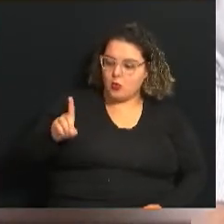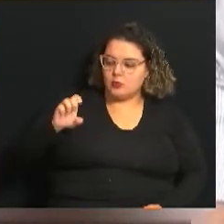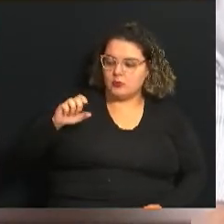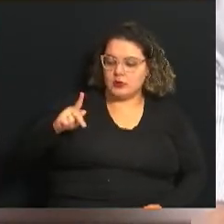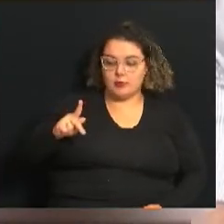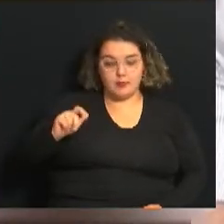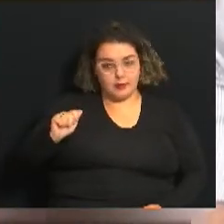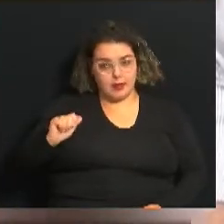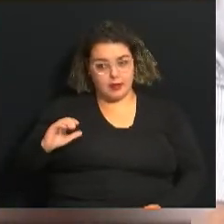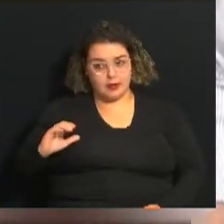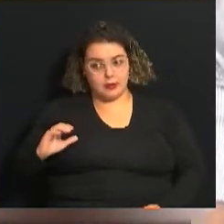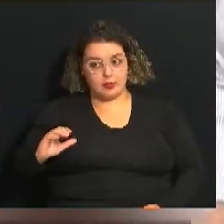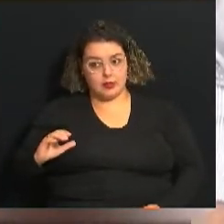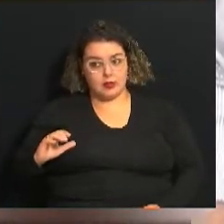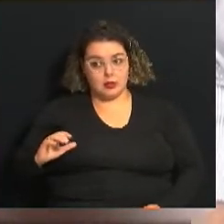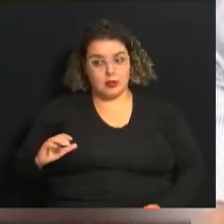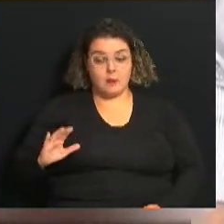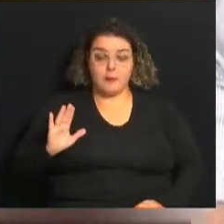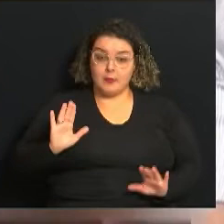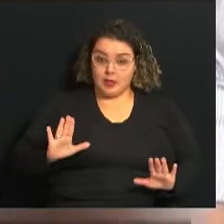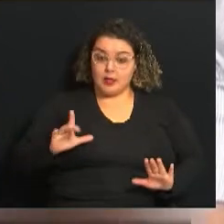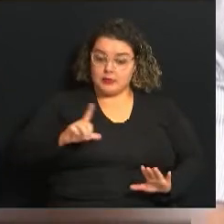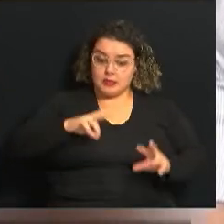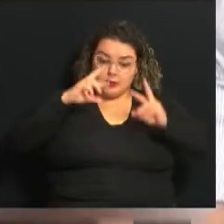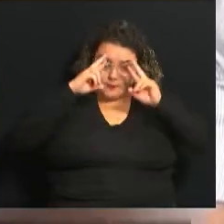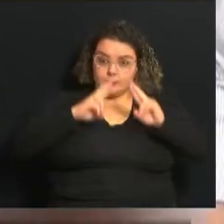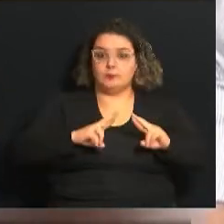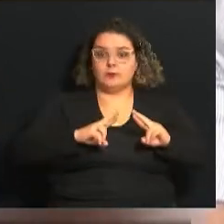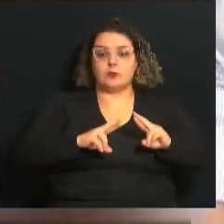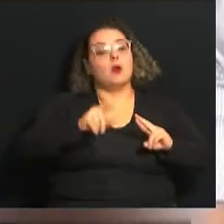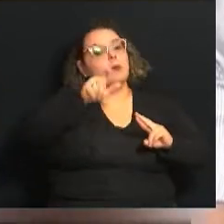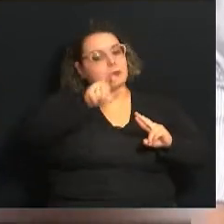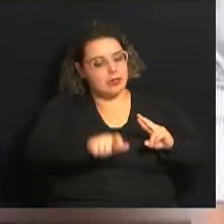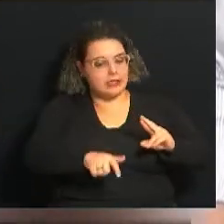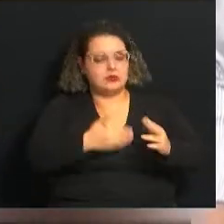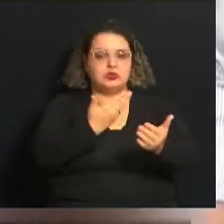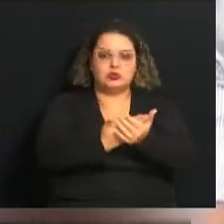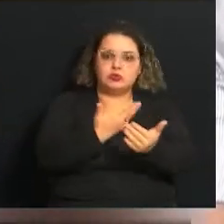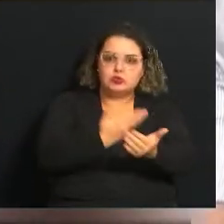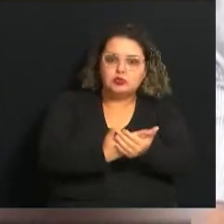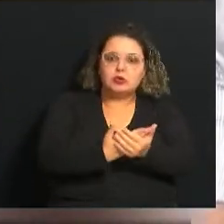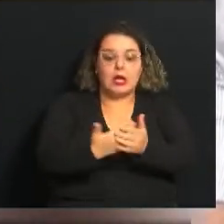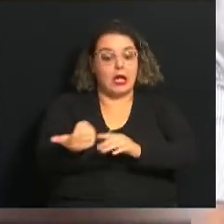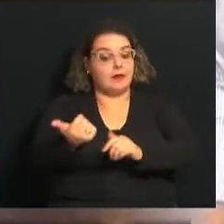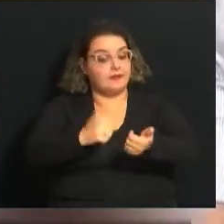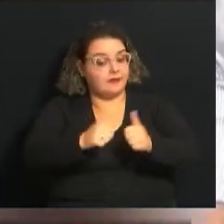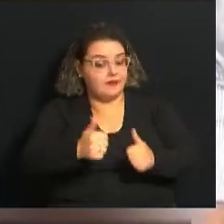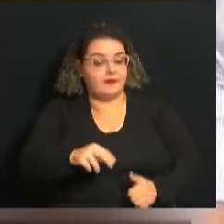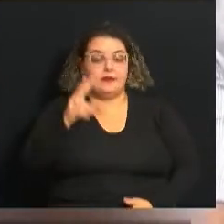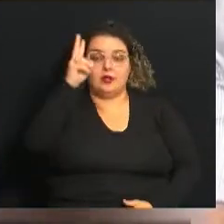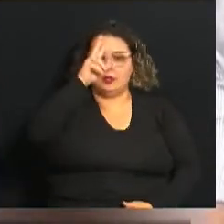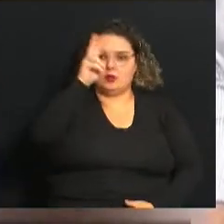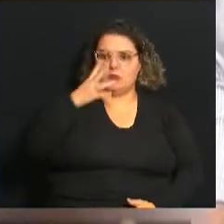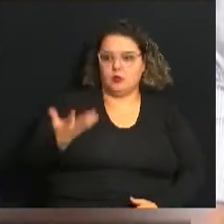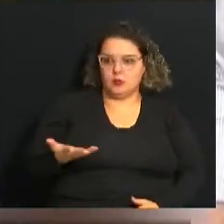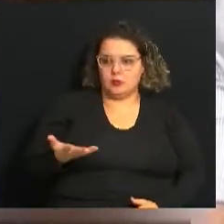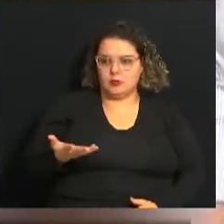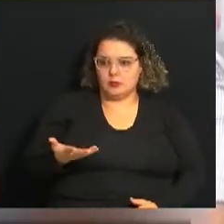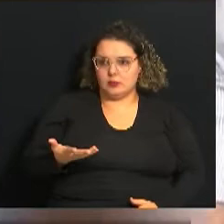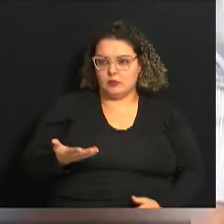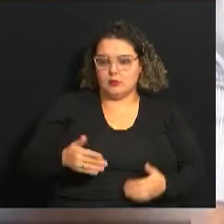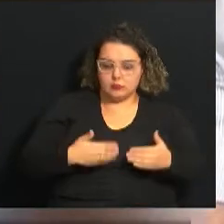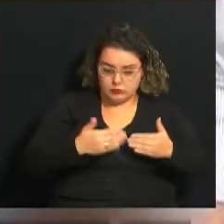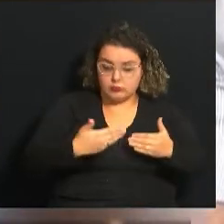respeito pelo trabalho que foi feito. Alguém estudou, alguém avaliou historicamente, e isso passou